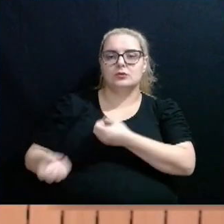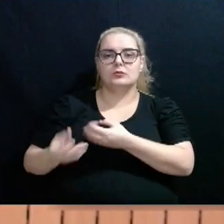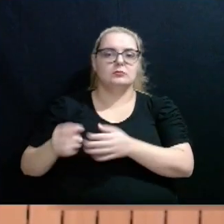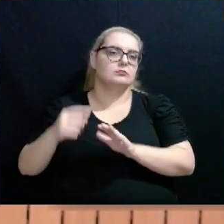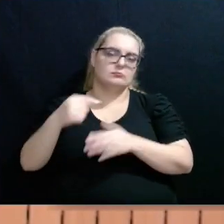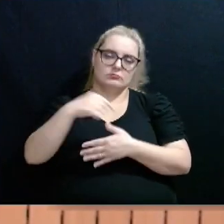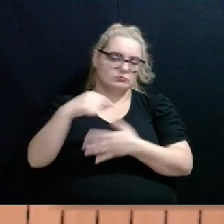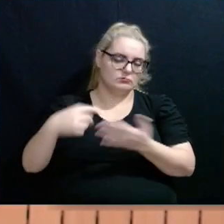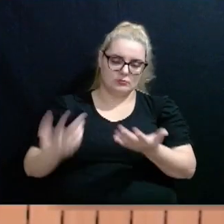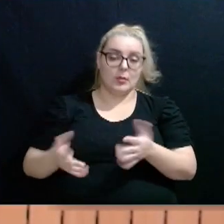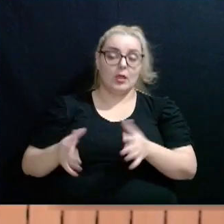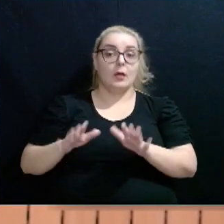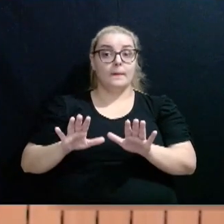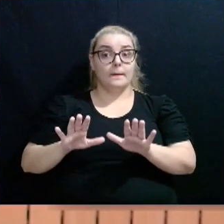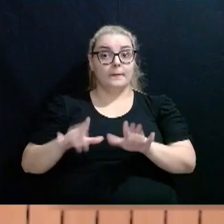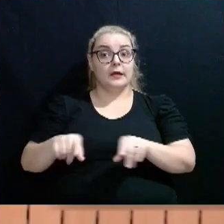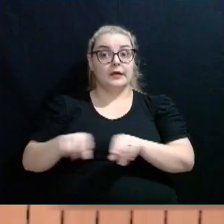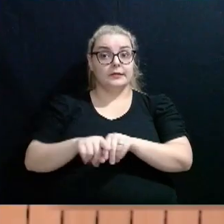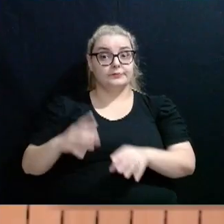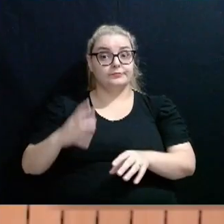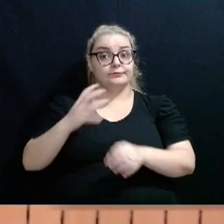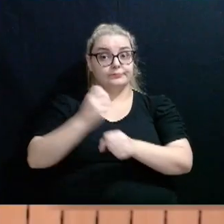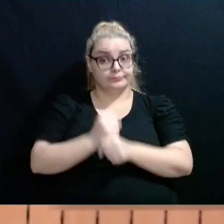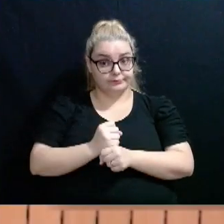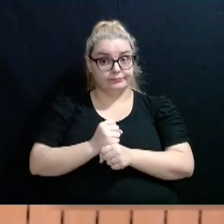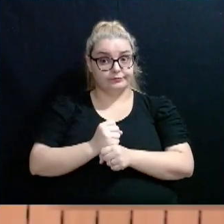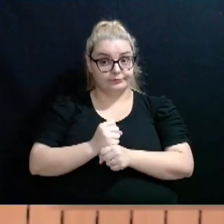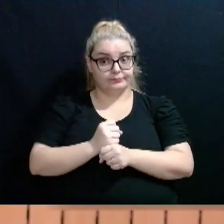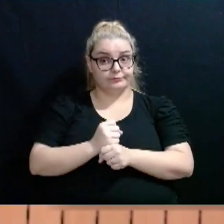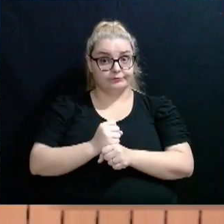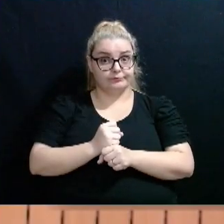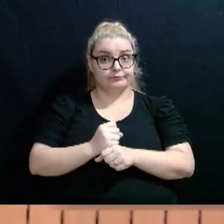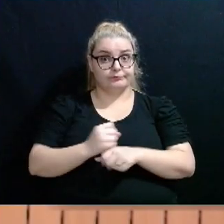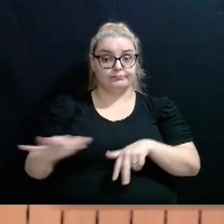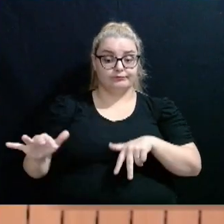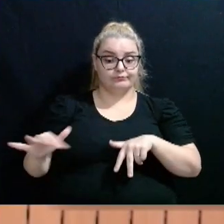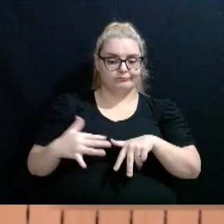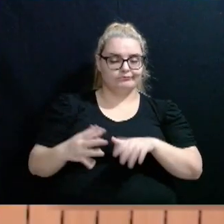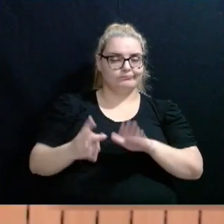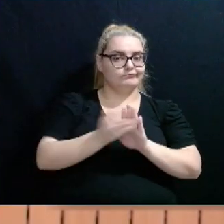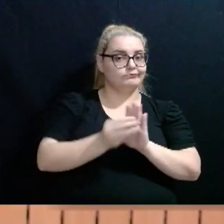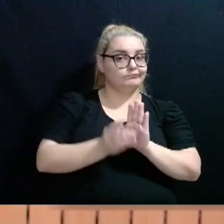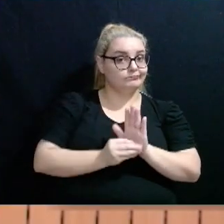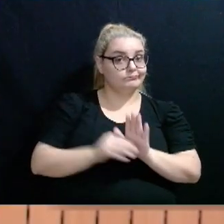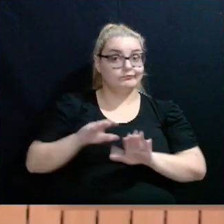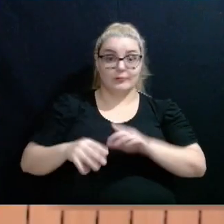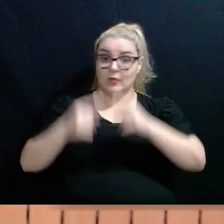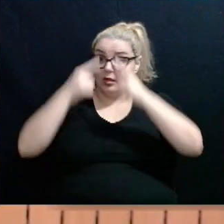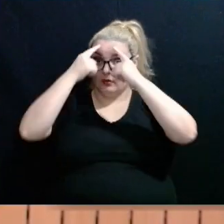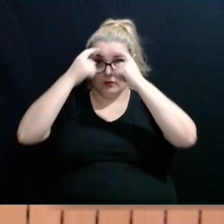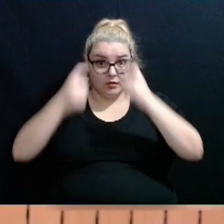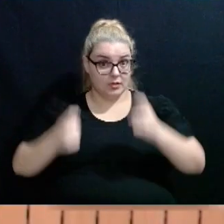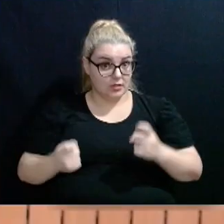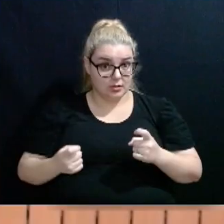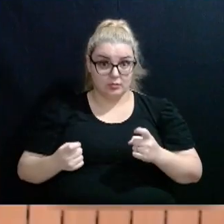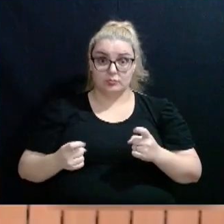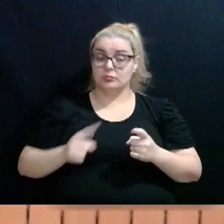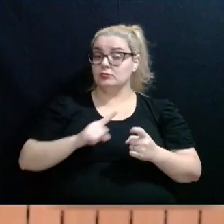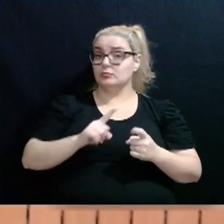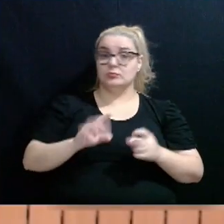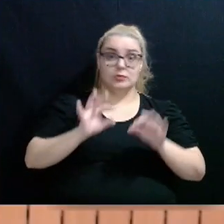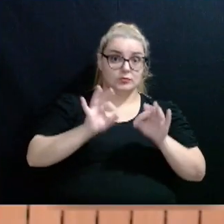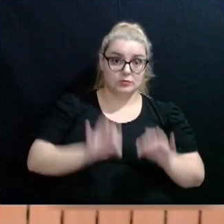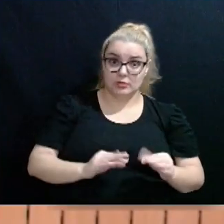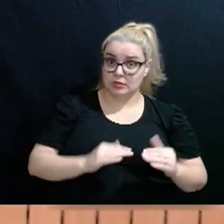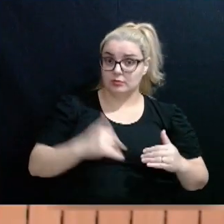vem carregado também de uma exposição a conteúdos muitas vezes violentos, inadequados,